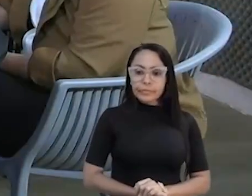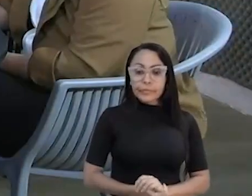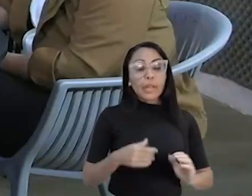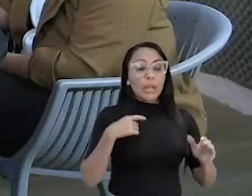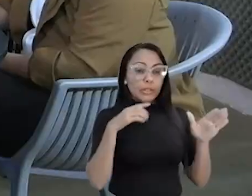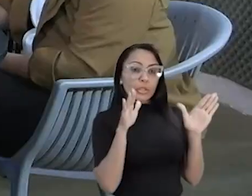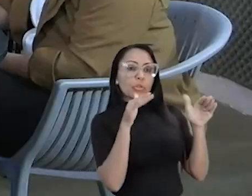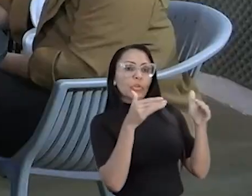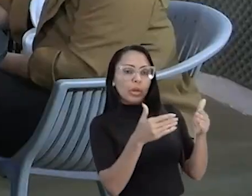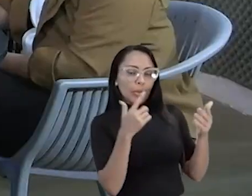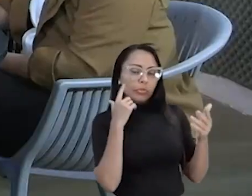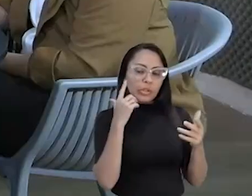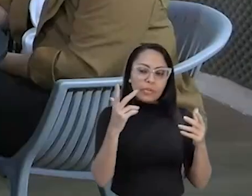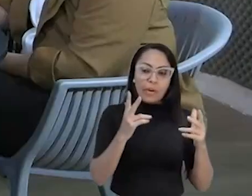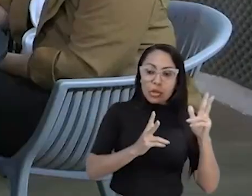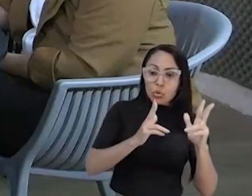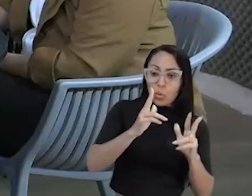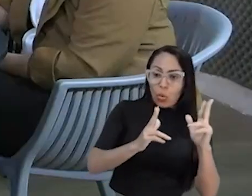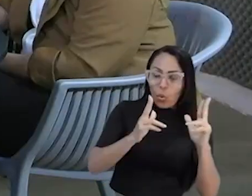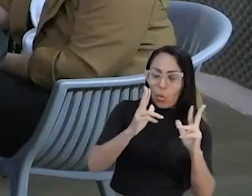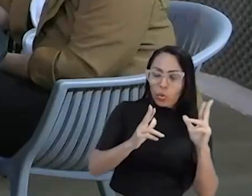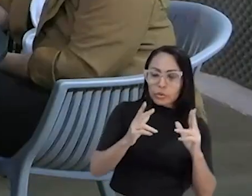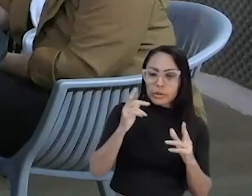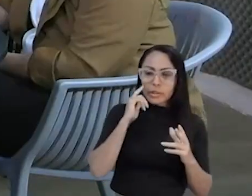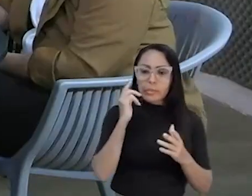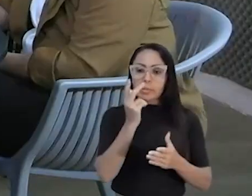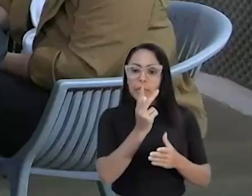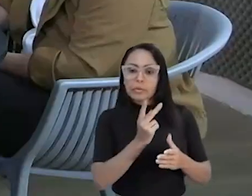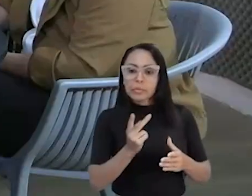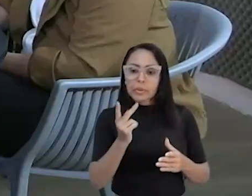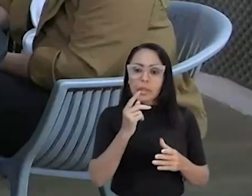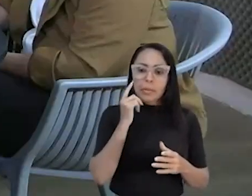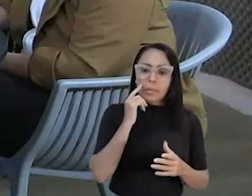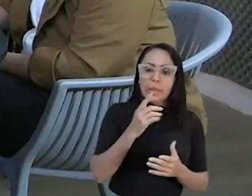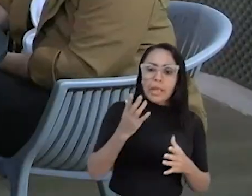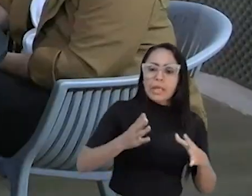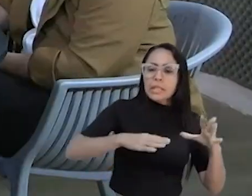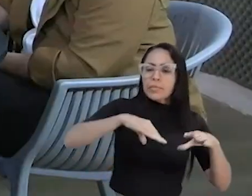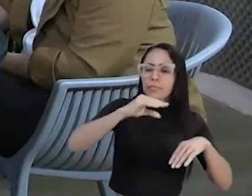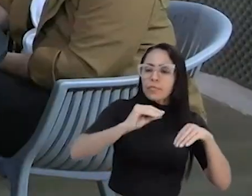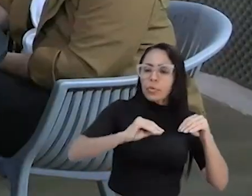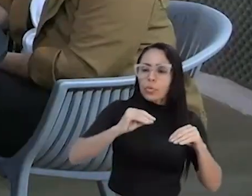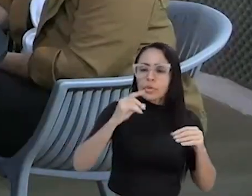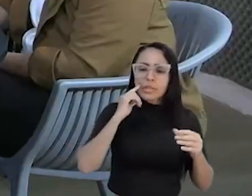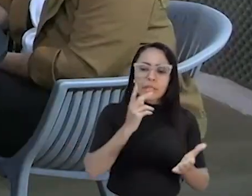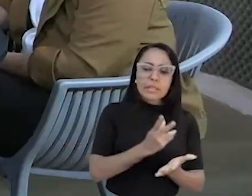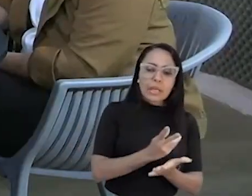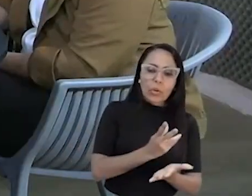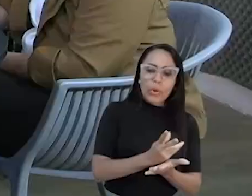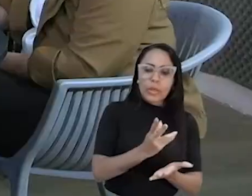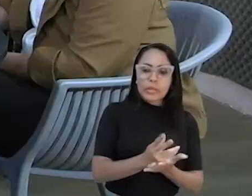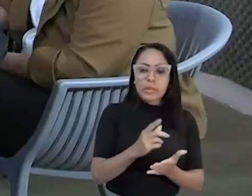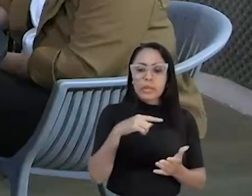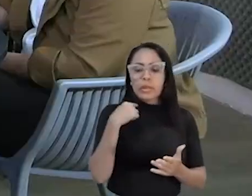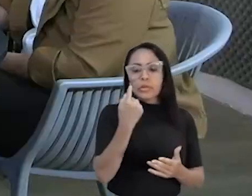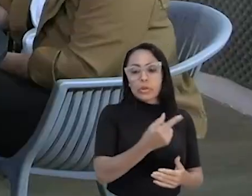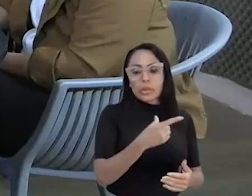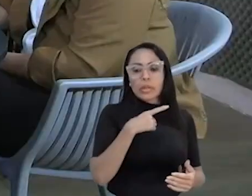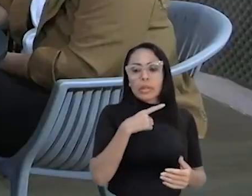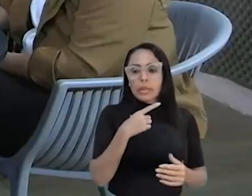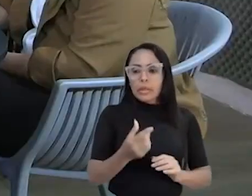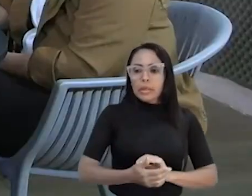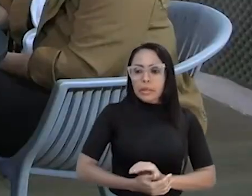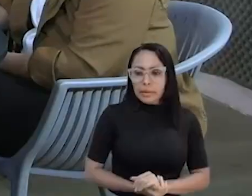A gente faz o corte da imagem para dar esse fluxo, né? Essa sequência que a gente está vendo